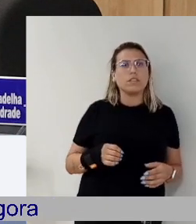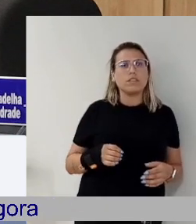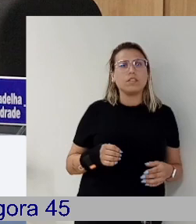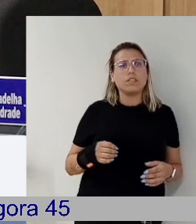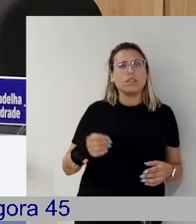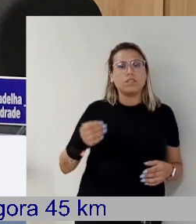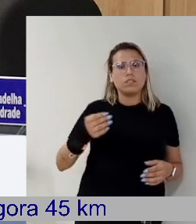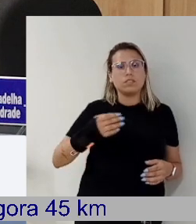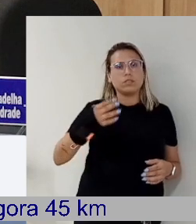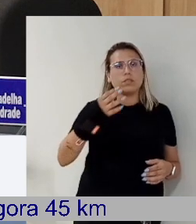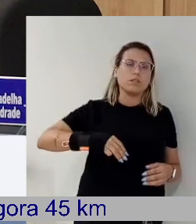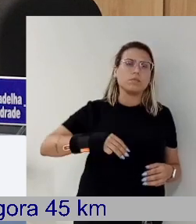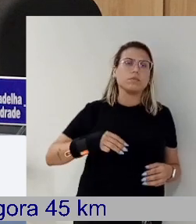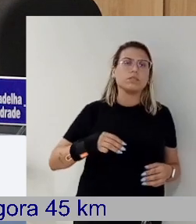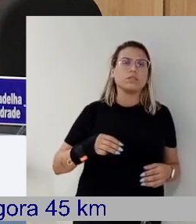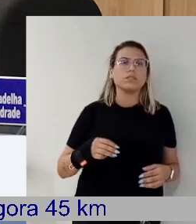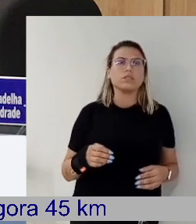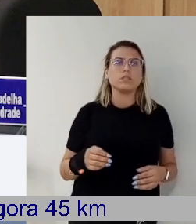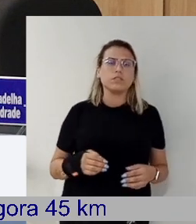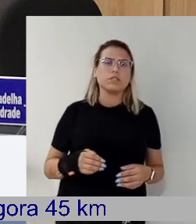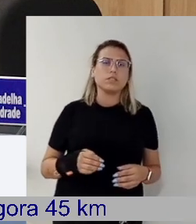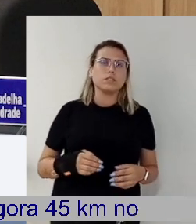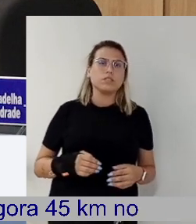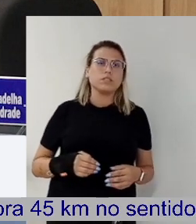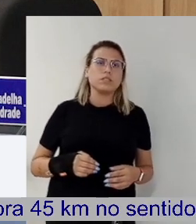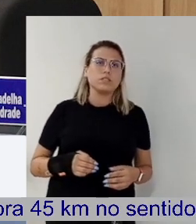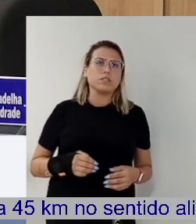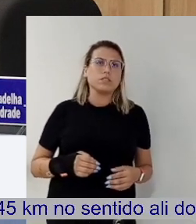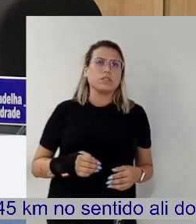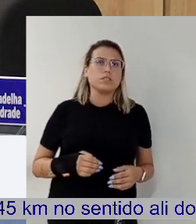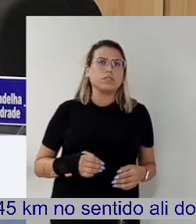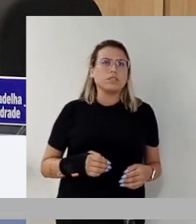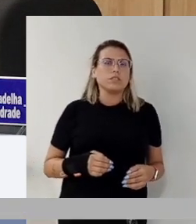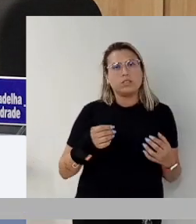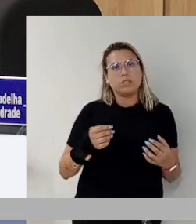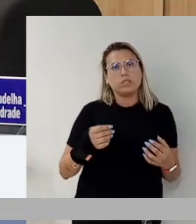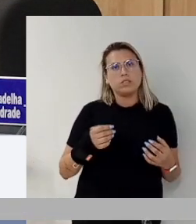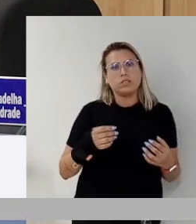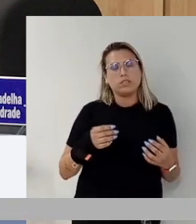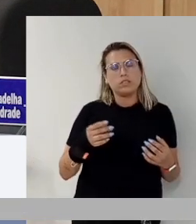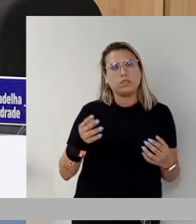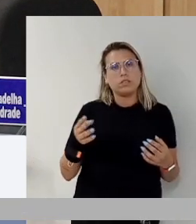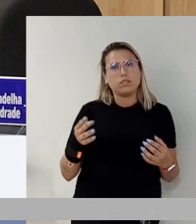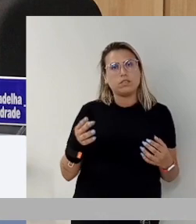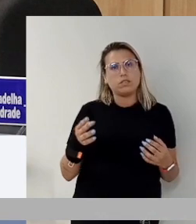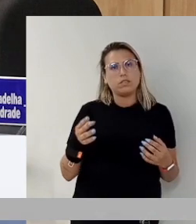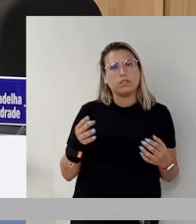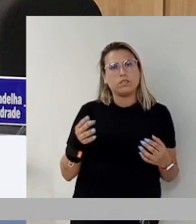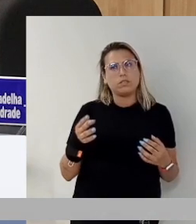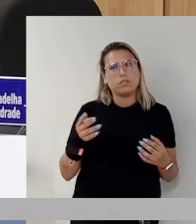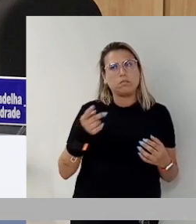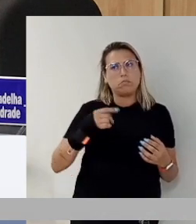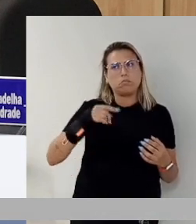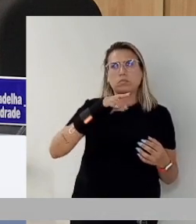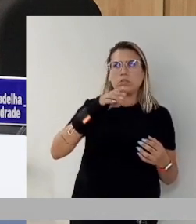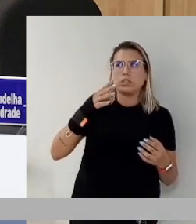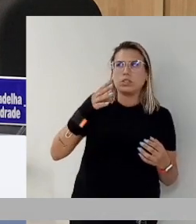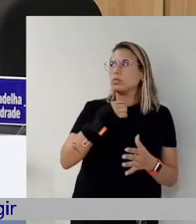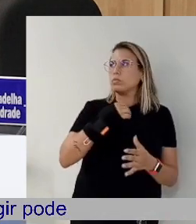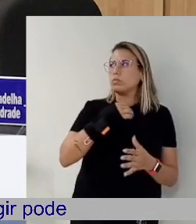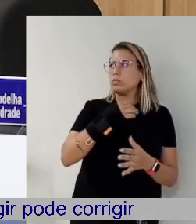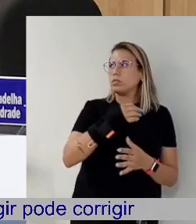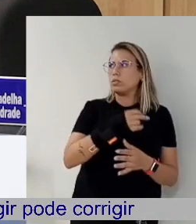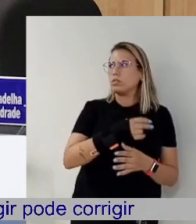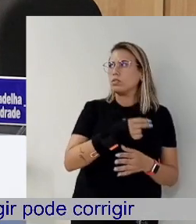km eh no sentido ali do projeto Salv engano Se alguém quiser me corrigir pode corrigir